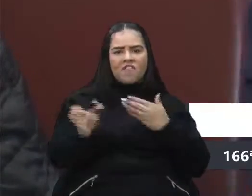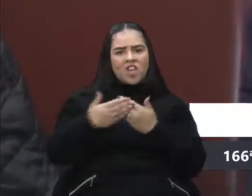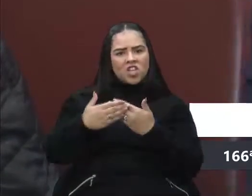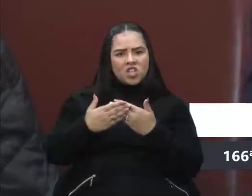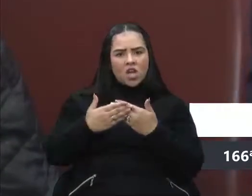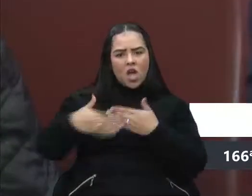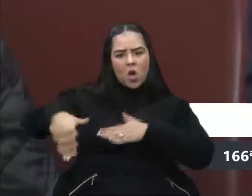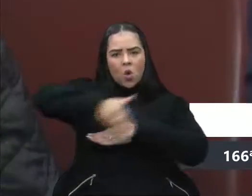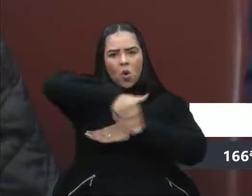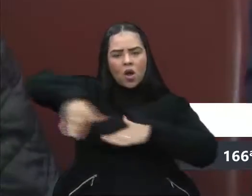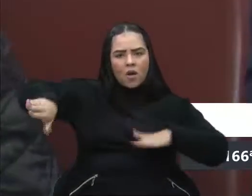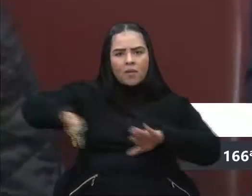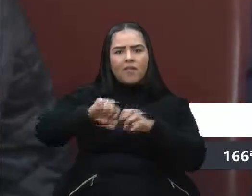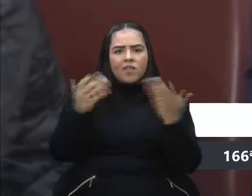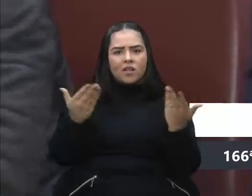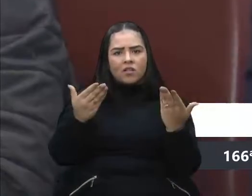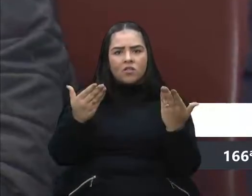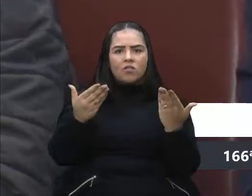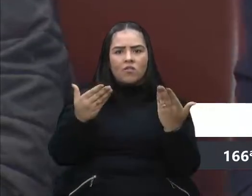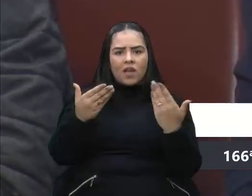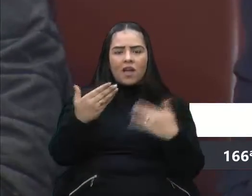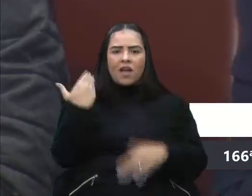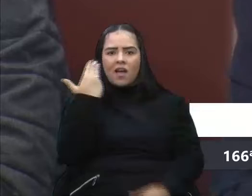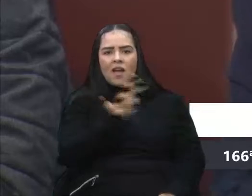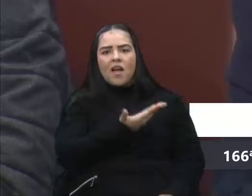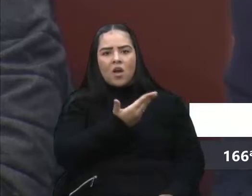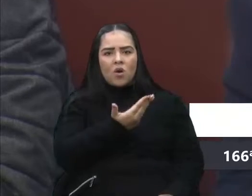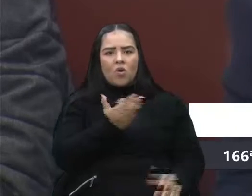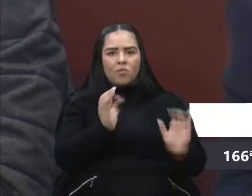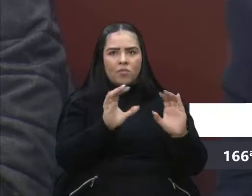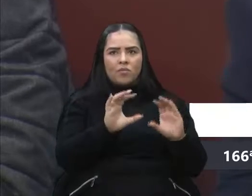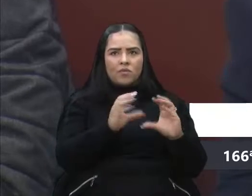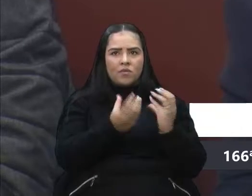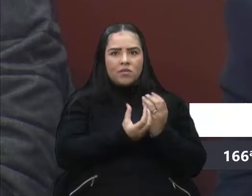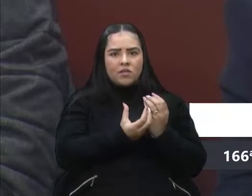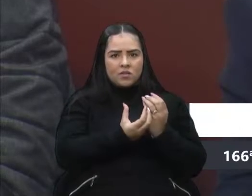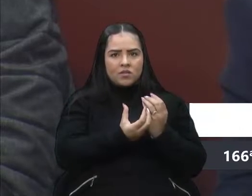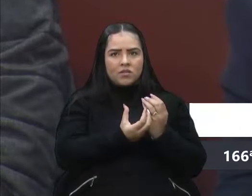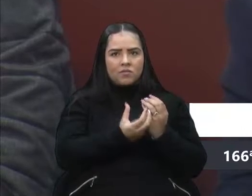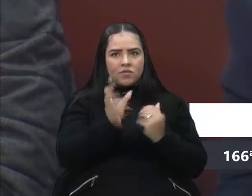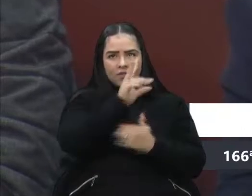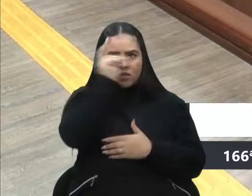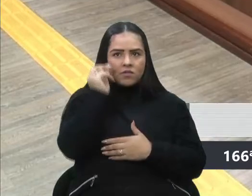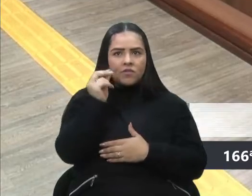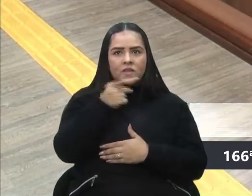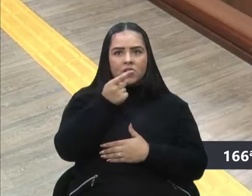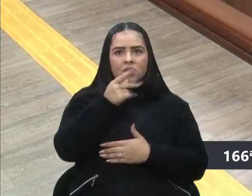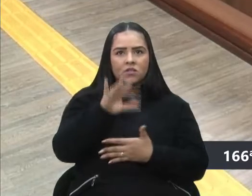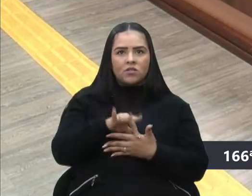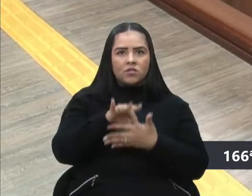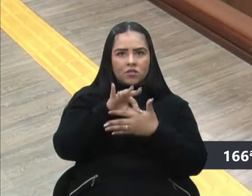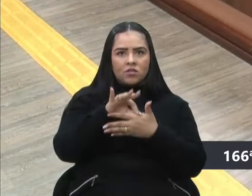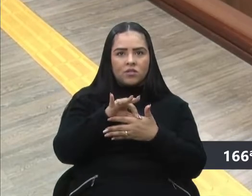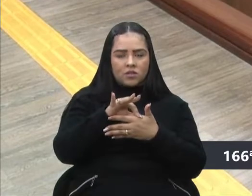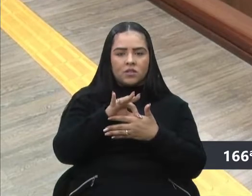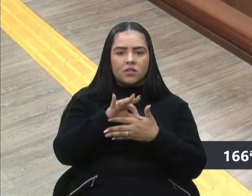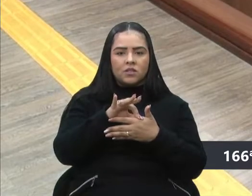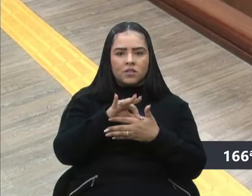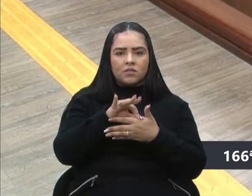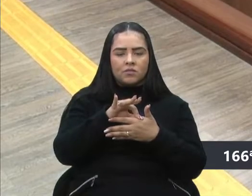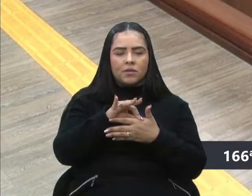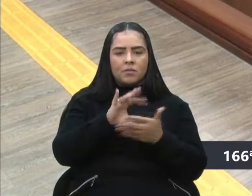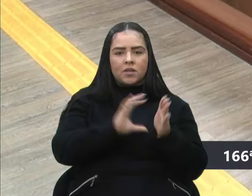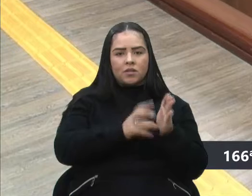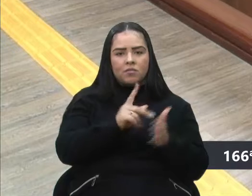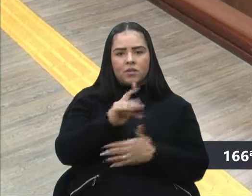evento, pau na comunidade, na prefeitura. Declaração de líder bancado do PTB, senhor presidente. Segue, vereador Velocino, declaração de líder da